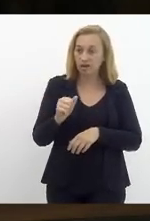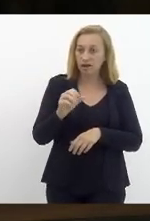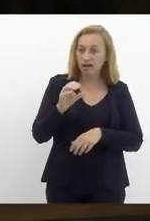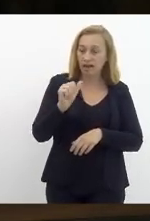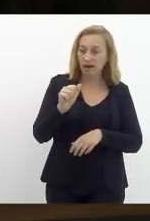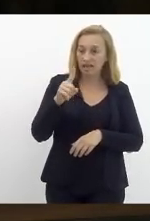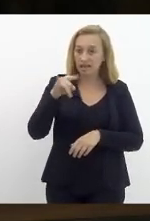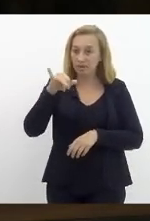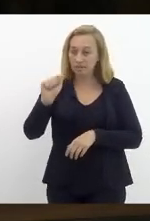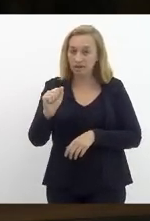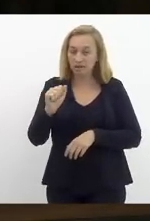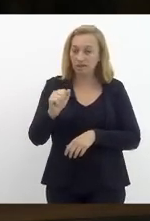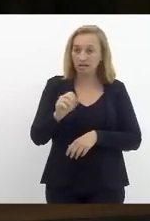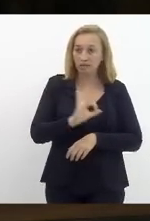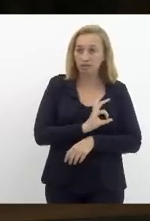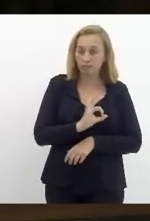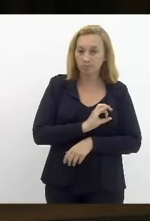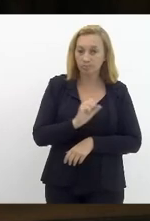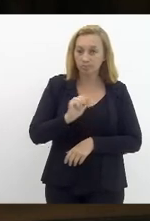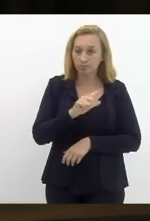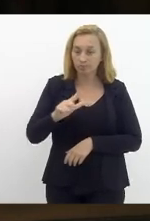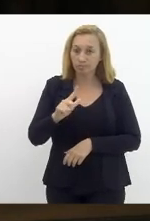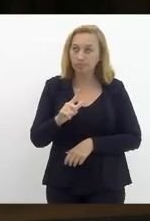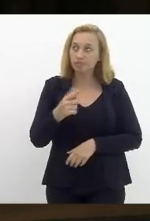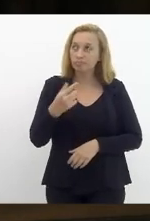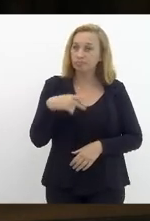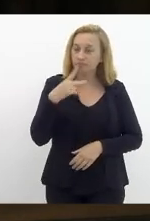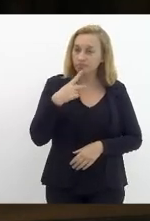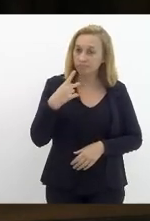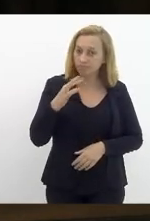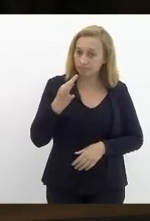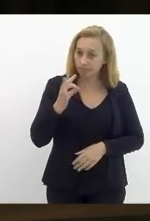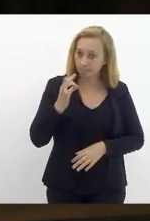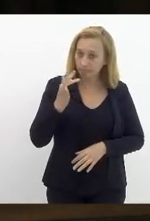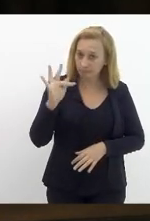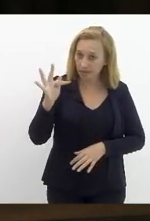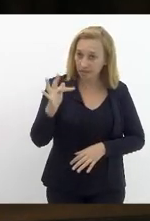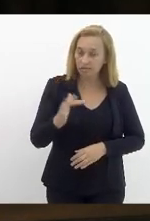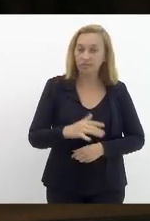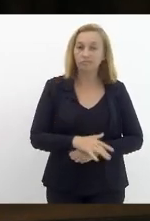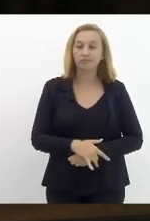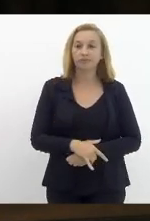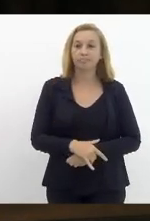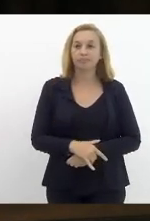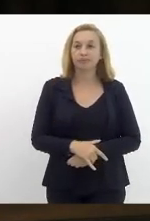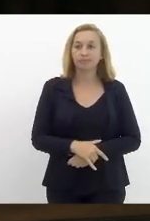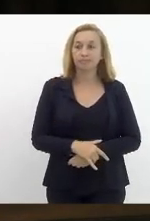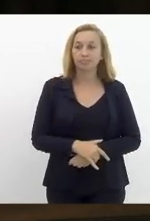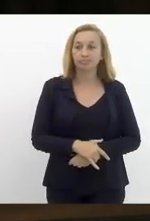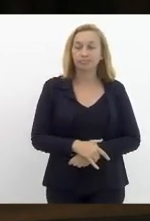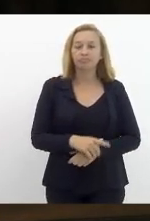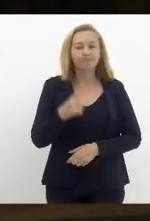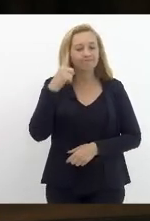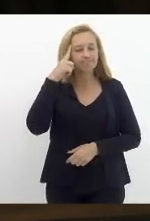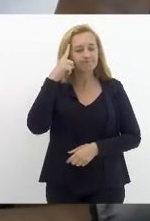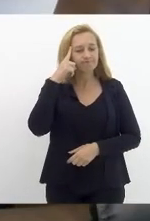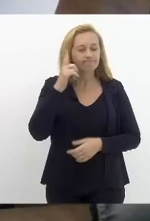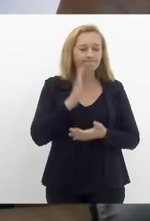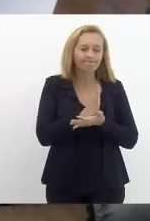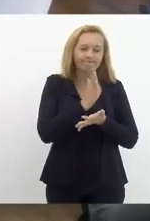Civil. Eu quero fazer uma retrospectiva muito breve e trazer a partir daí algumas reflexões.